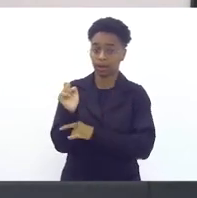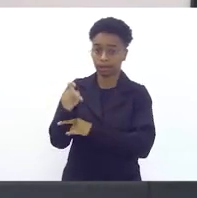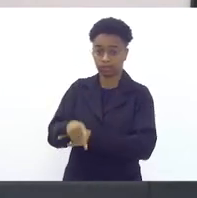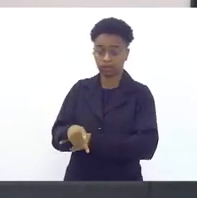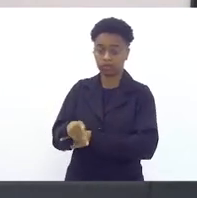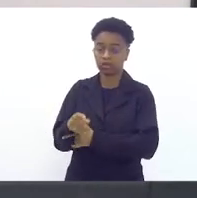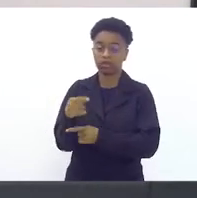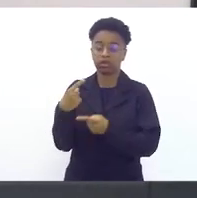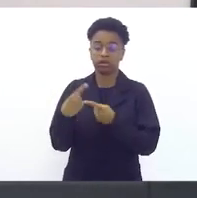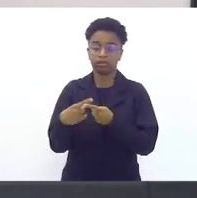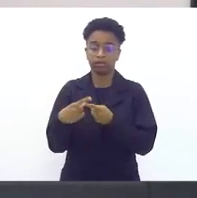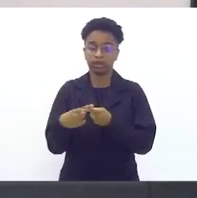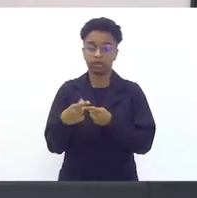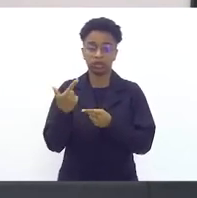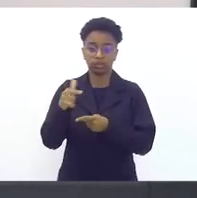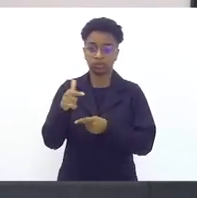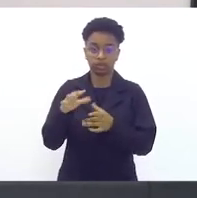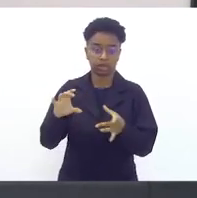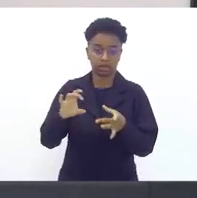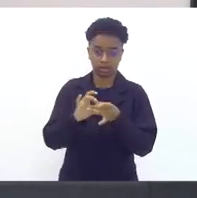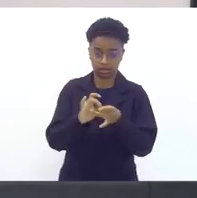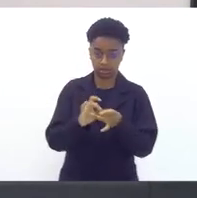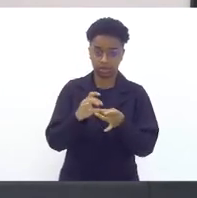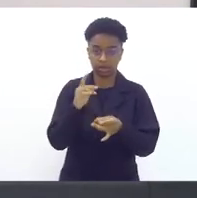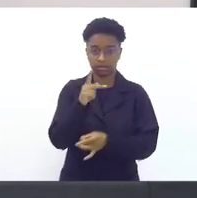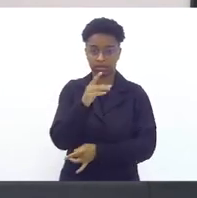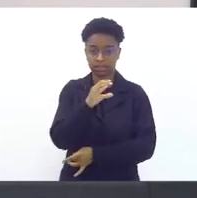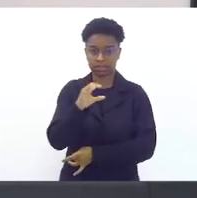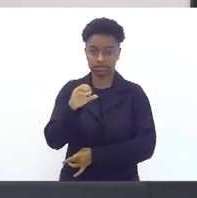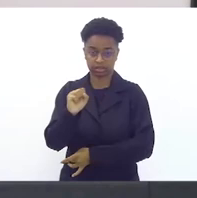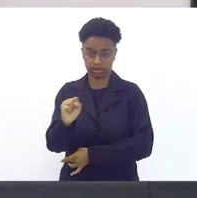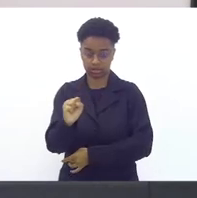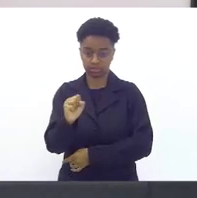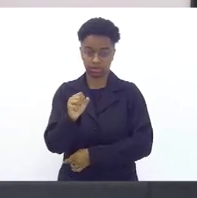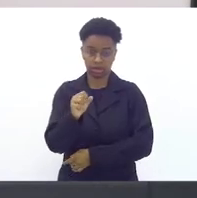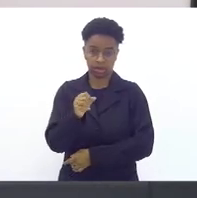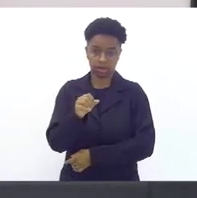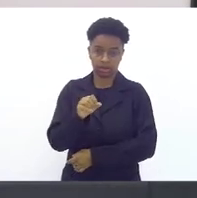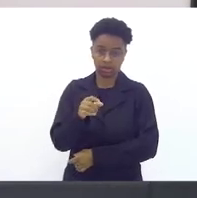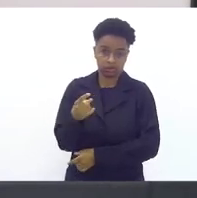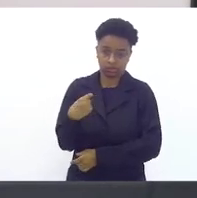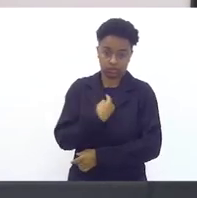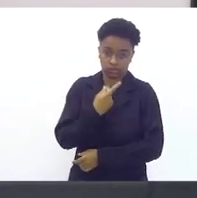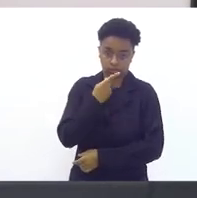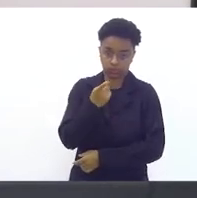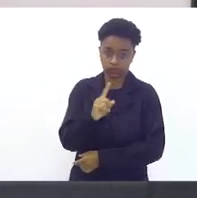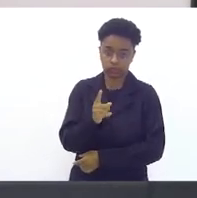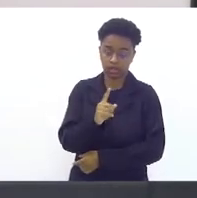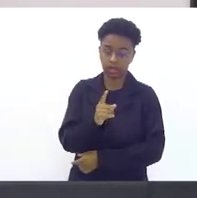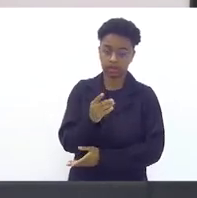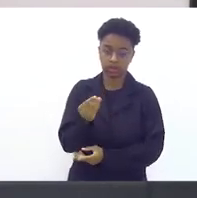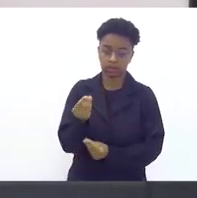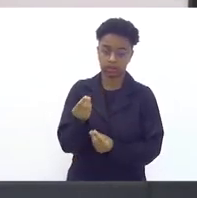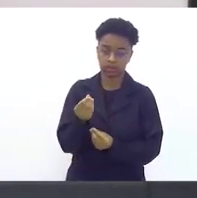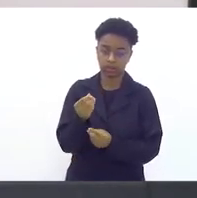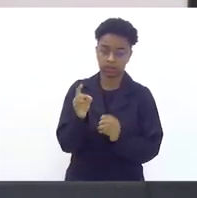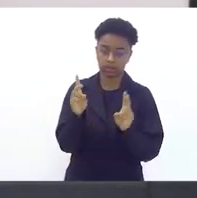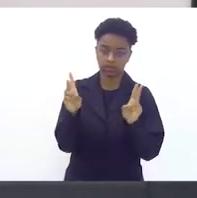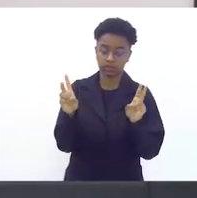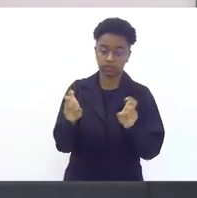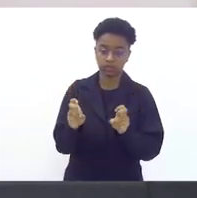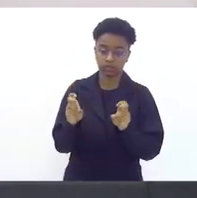não estariam incluídos no PCCS. Não estamos falando aqui da questão